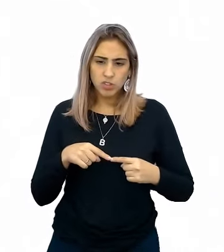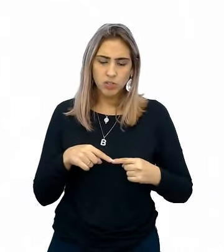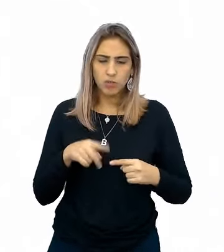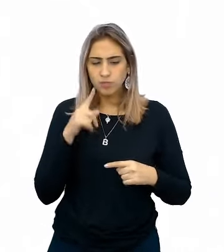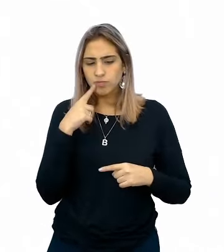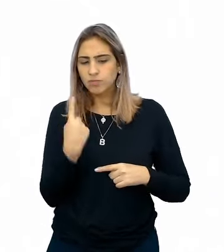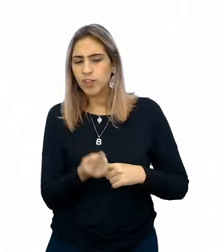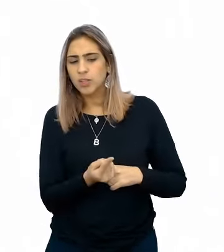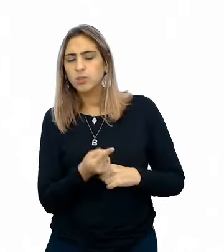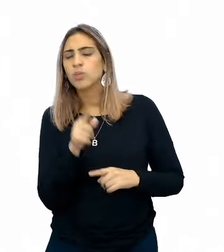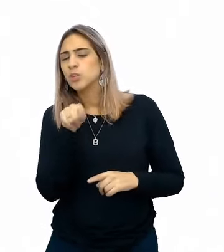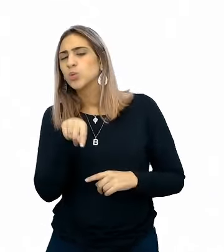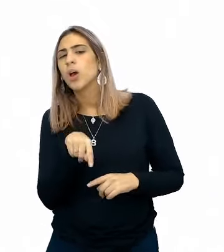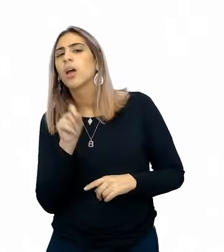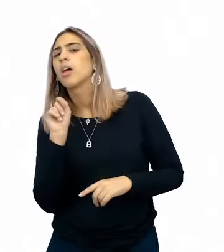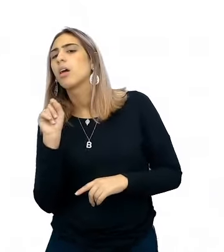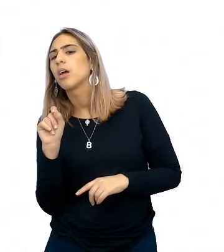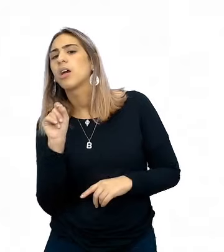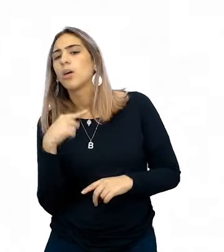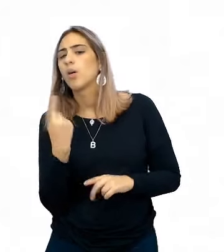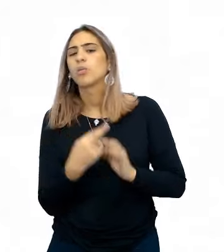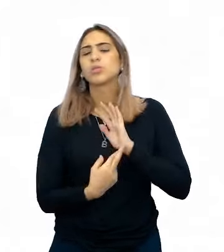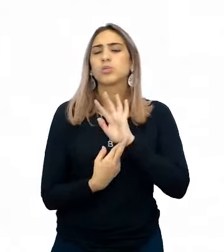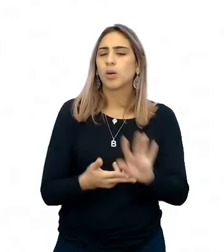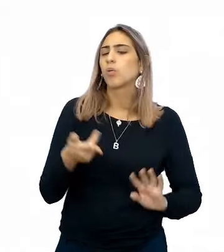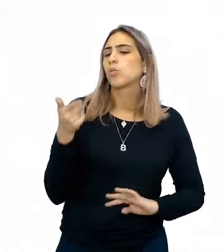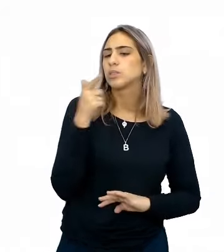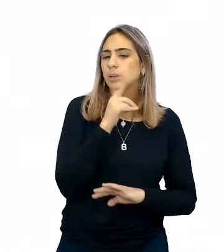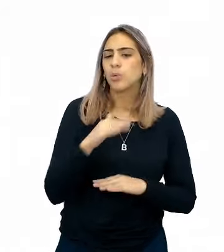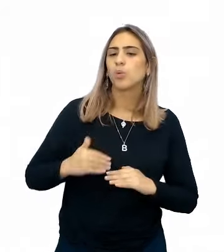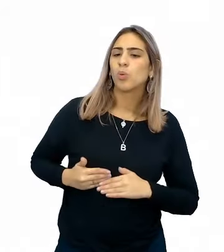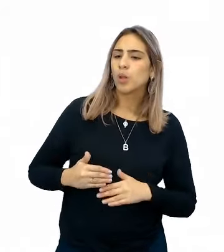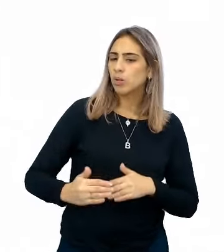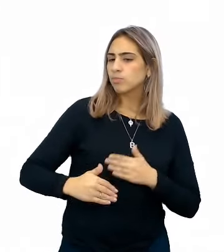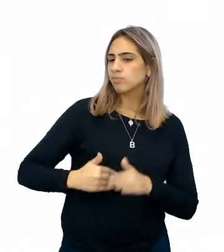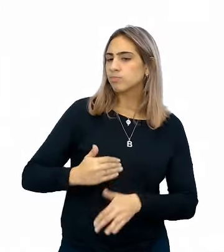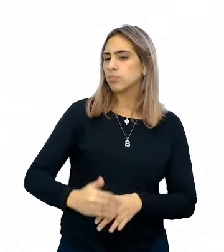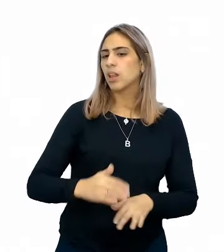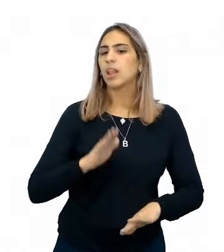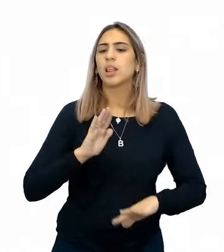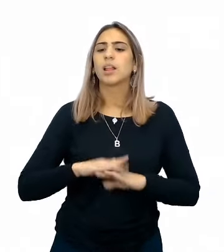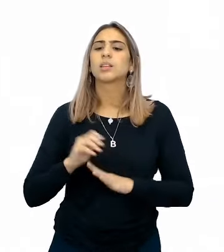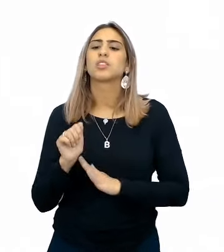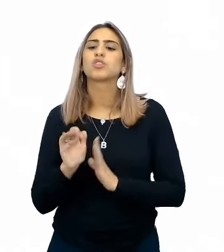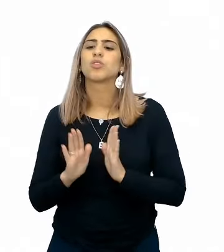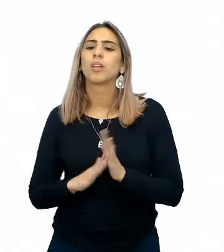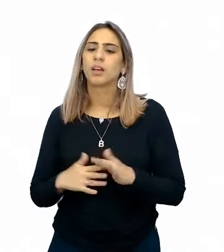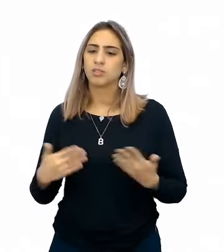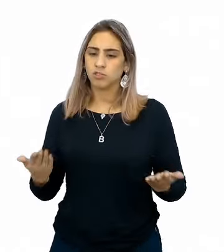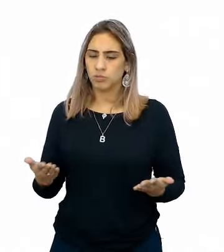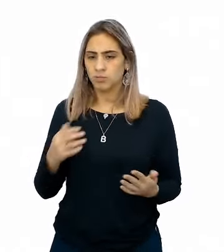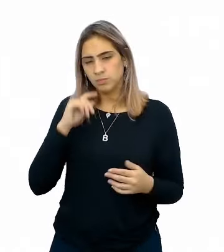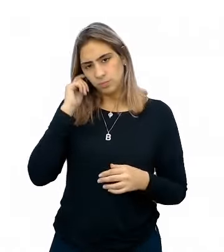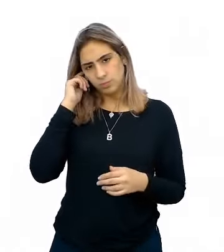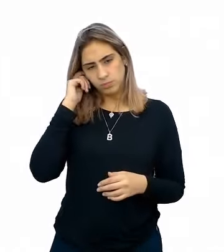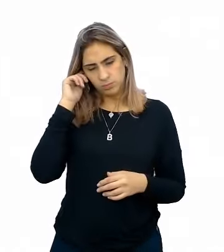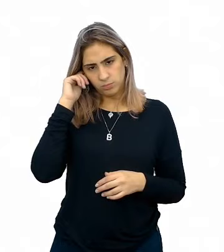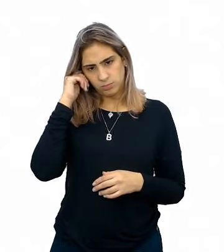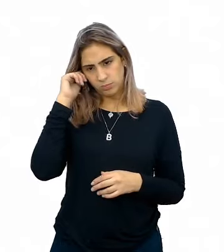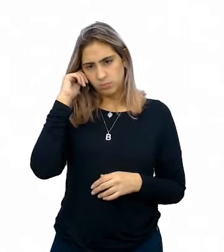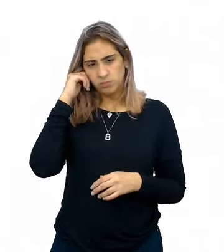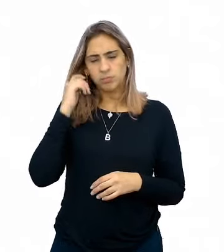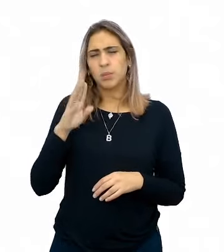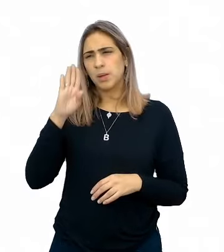isto é, quais os resultados alcançados durante o desenvolvimento das atividades. É